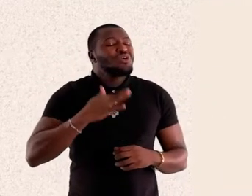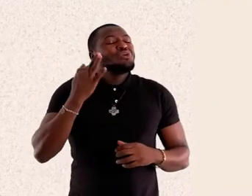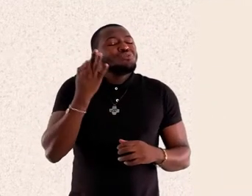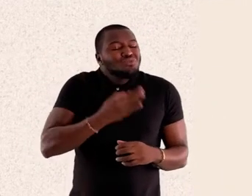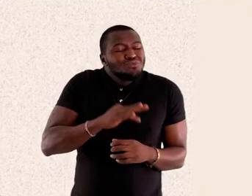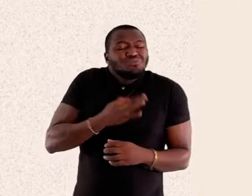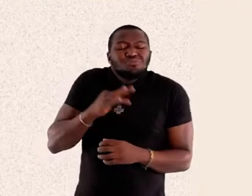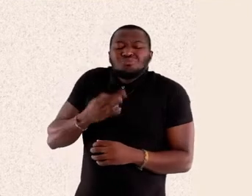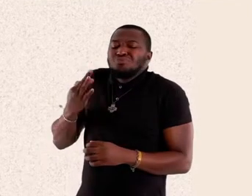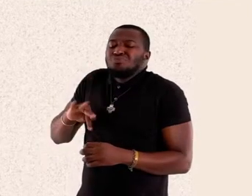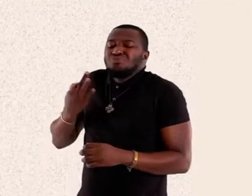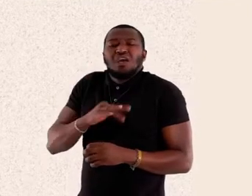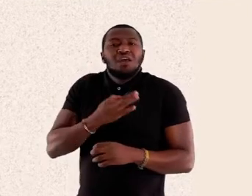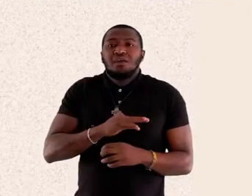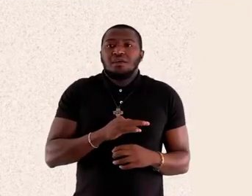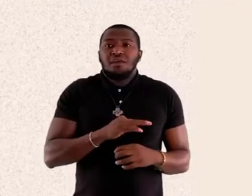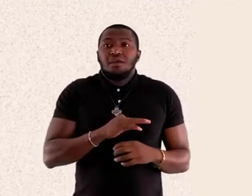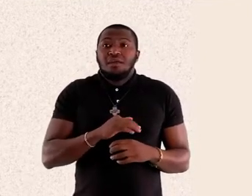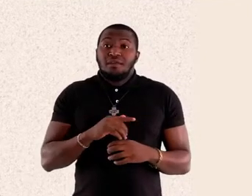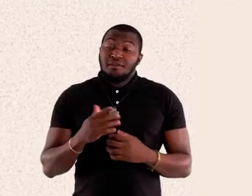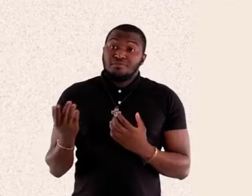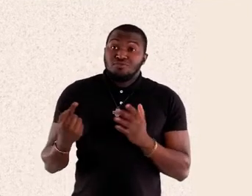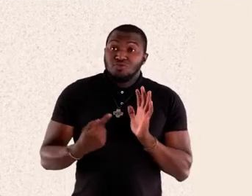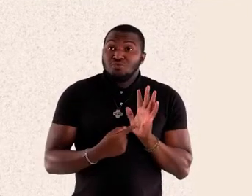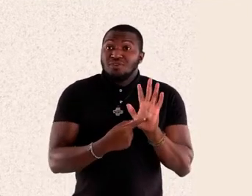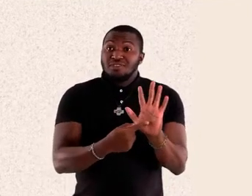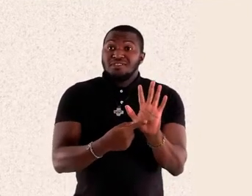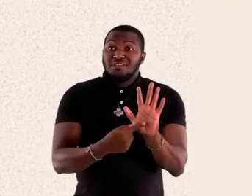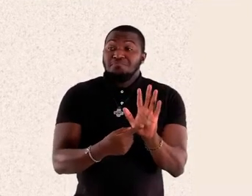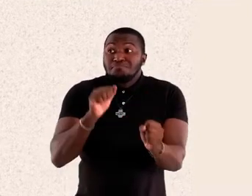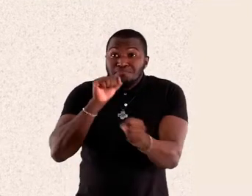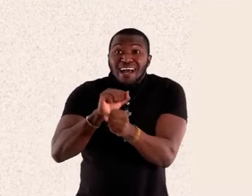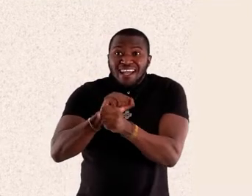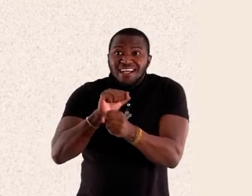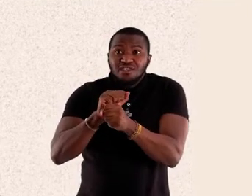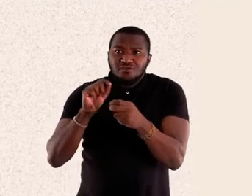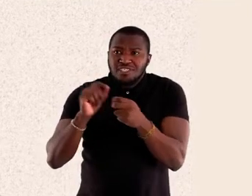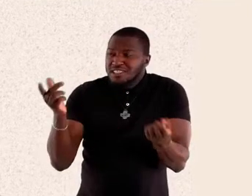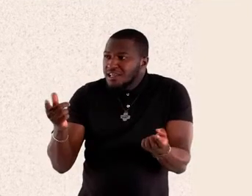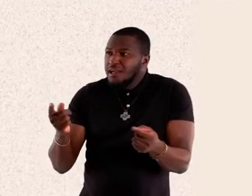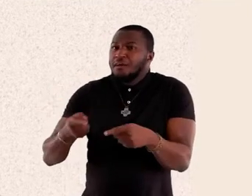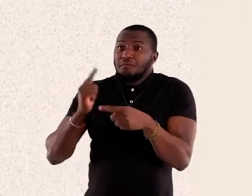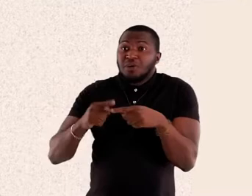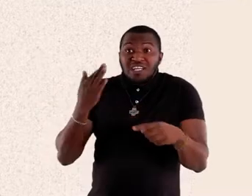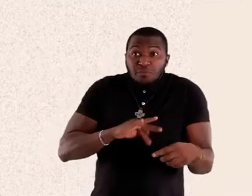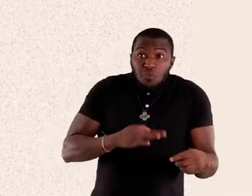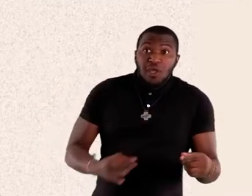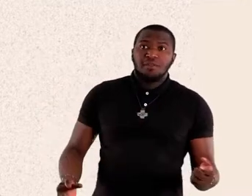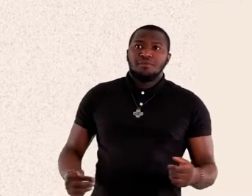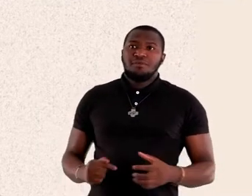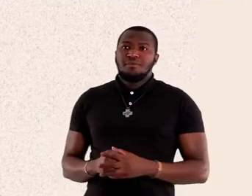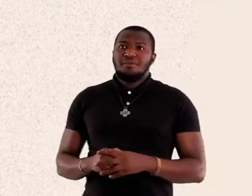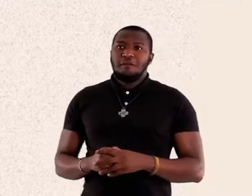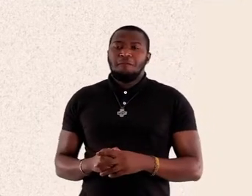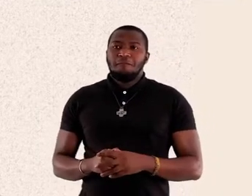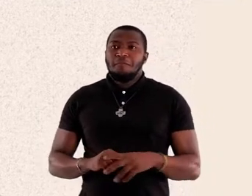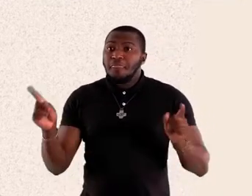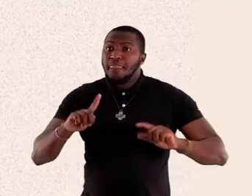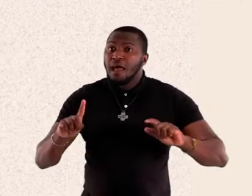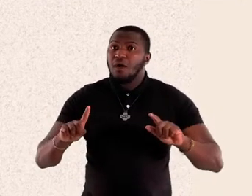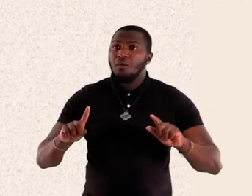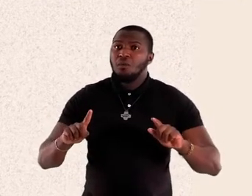um alarme é para nós pararmos de de fazer aquilo a isso não isso não não vale a pena você não tem que fazer porque não